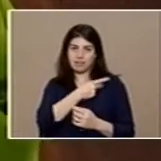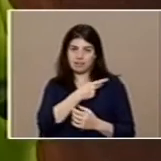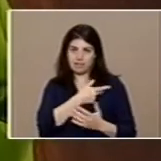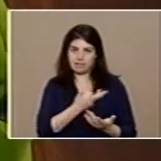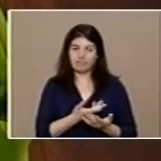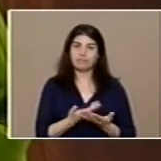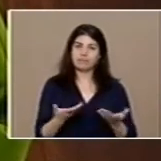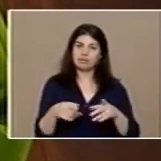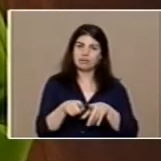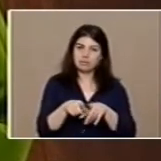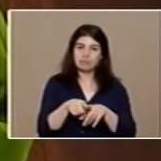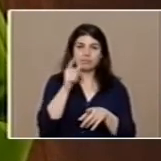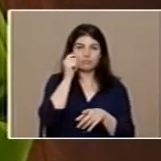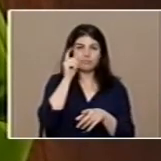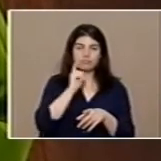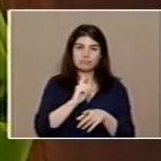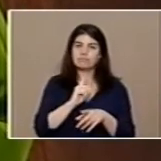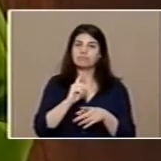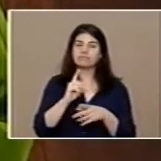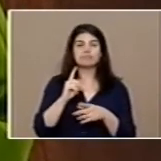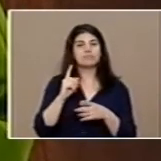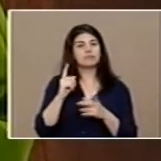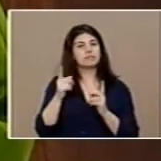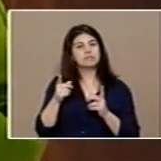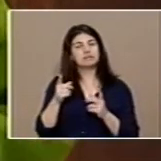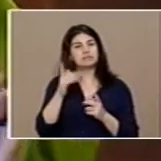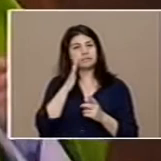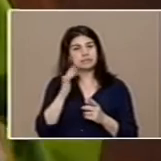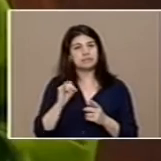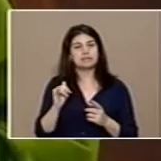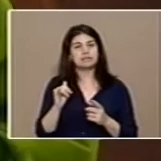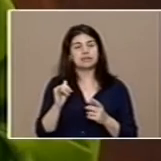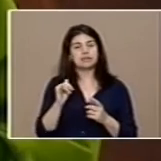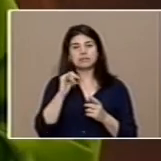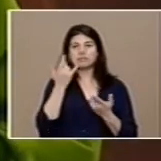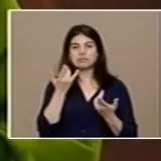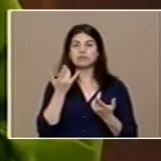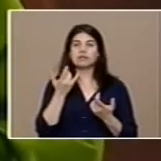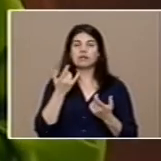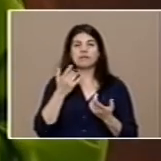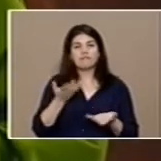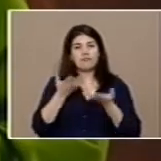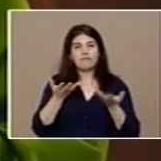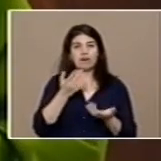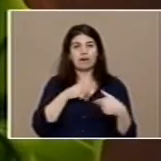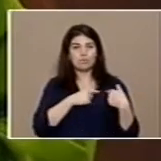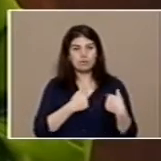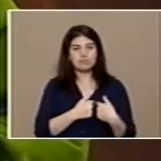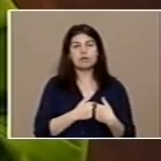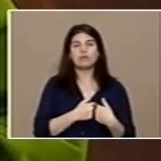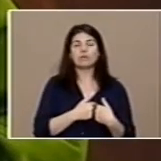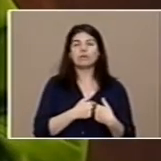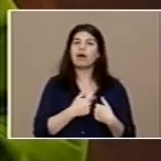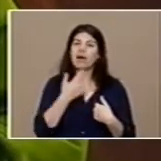irmãos e irmãs não deixemos que a dureza do nosso coração e não me faça acreditar do amor porque hoje é